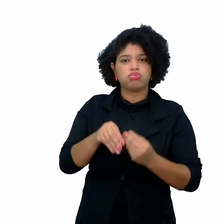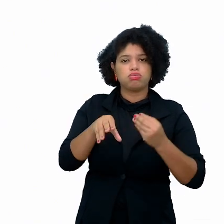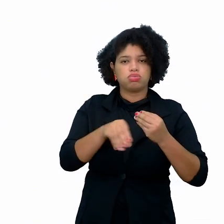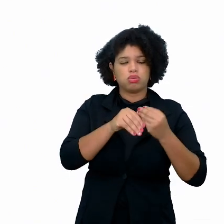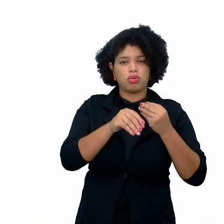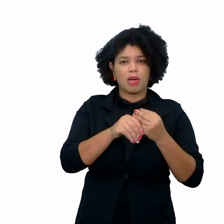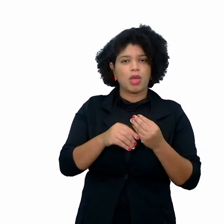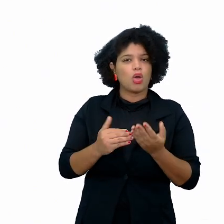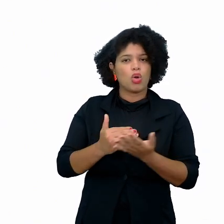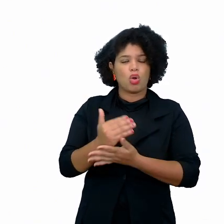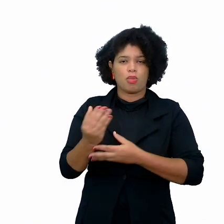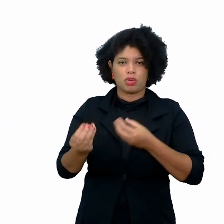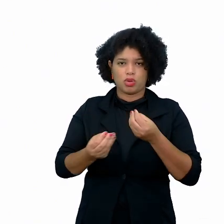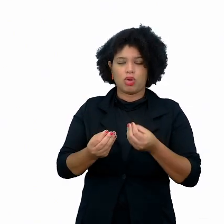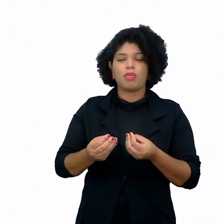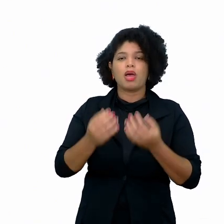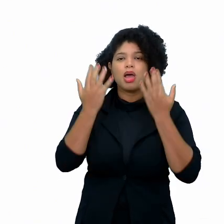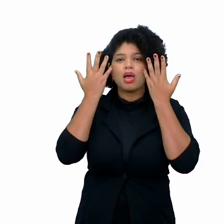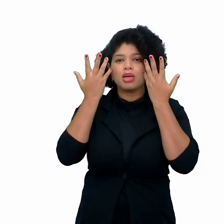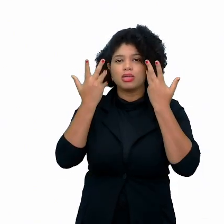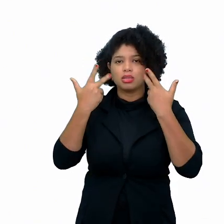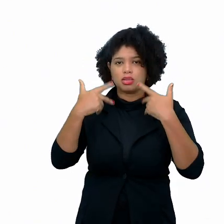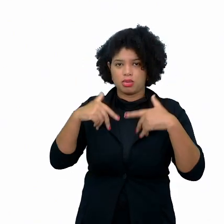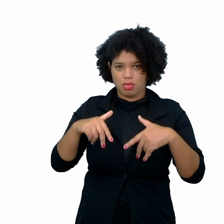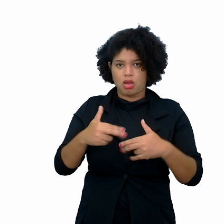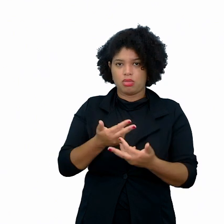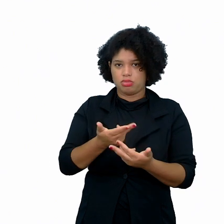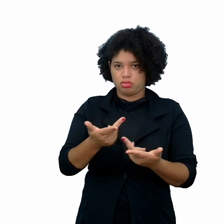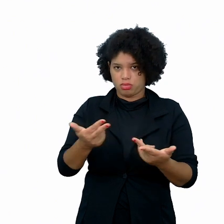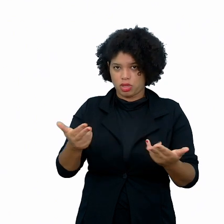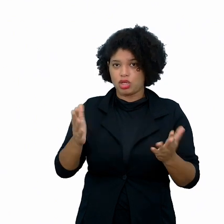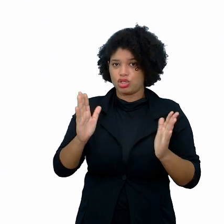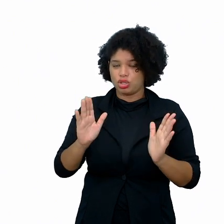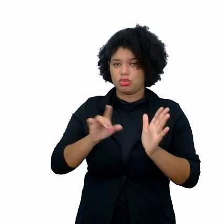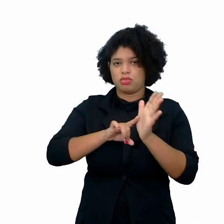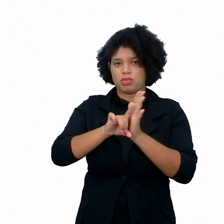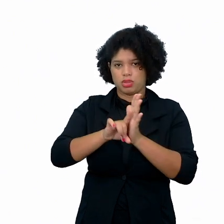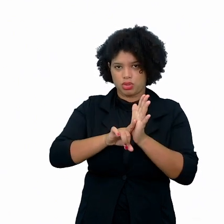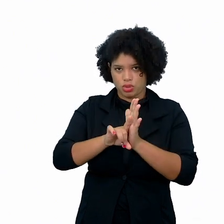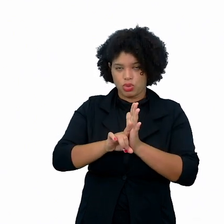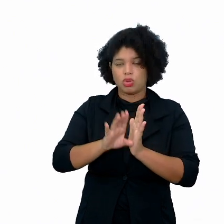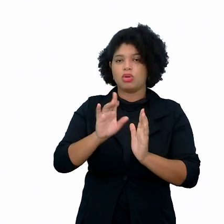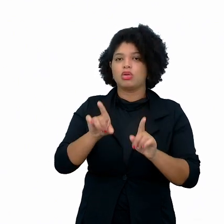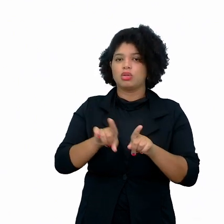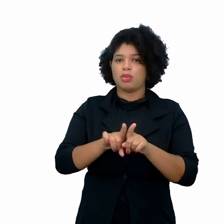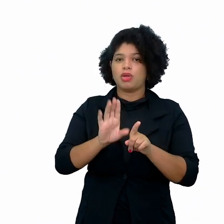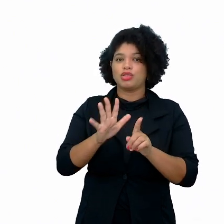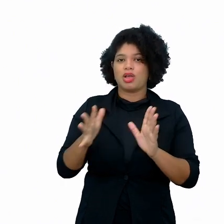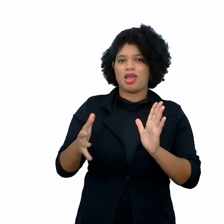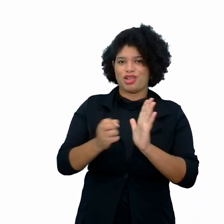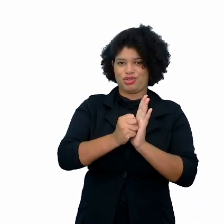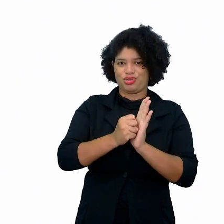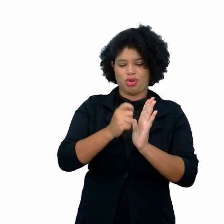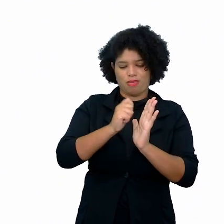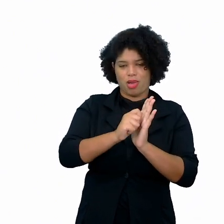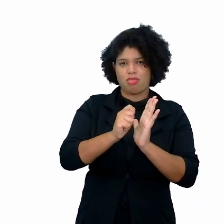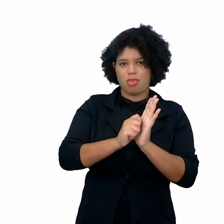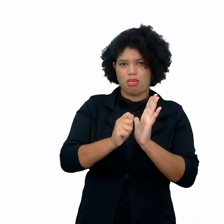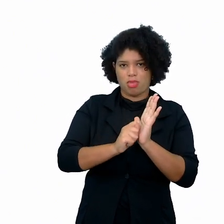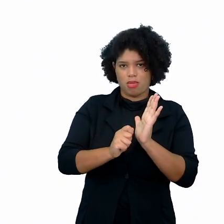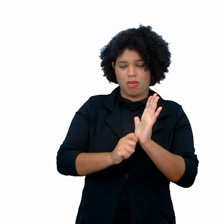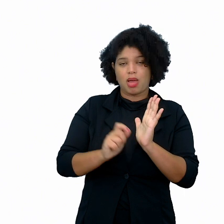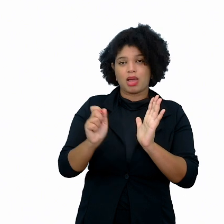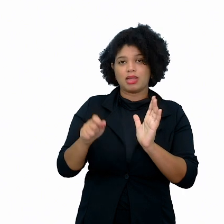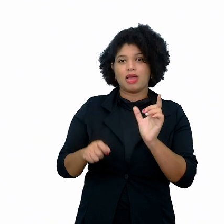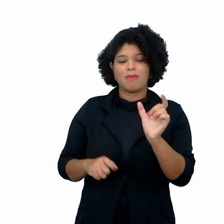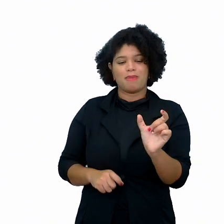animal cujas informações foram pesquisadas e registradas anteriormente, para então escreverem um verbete